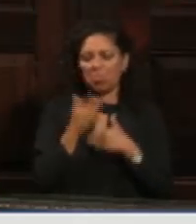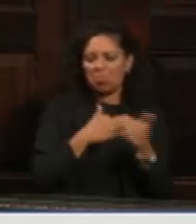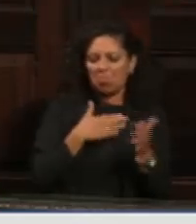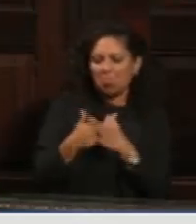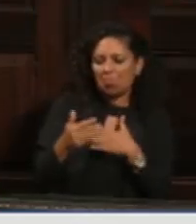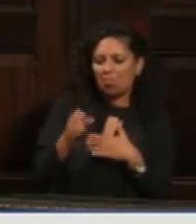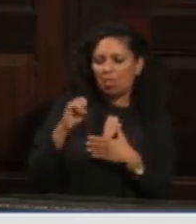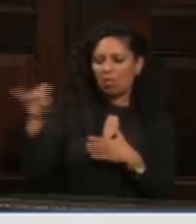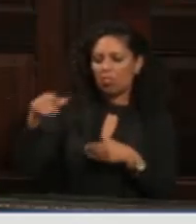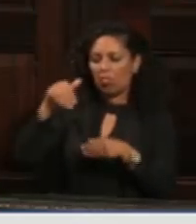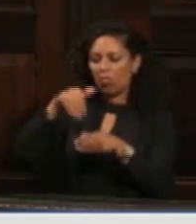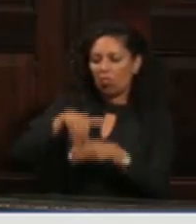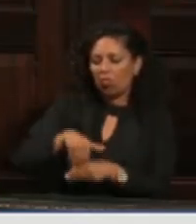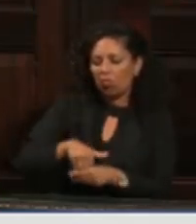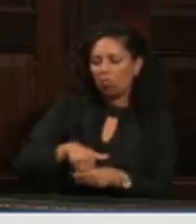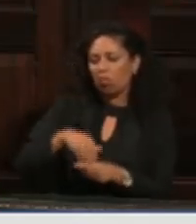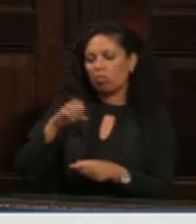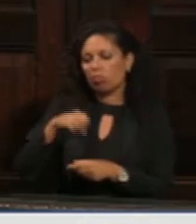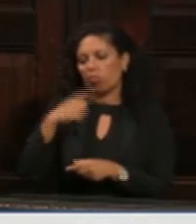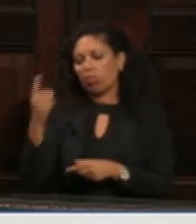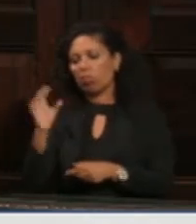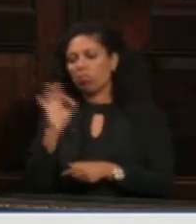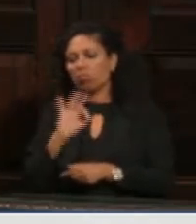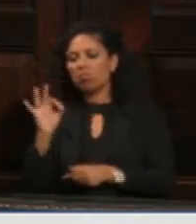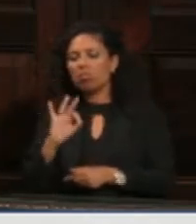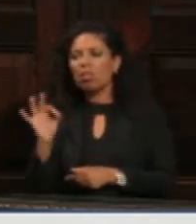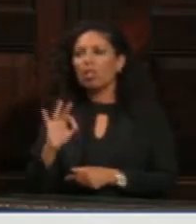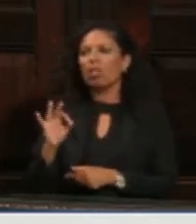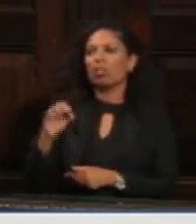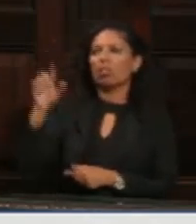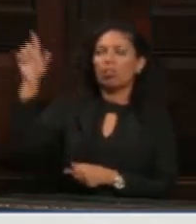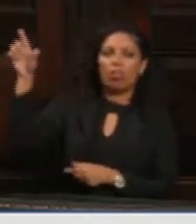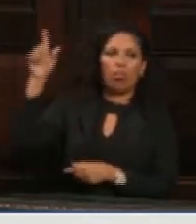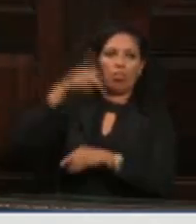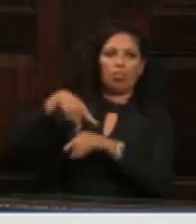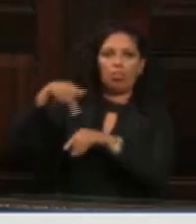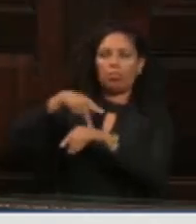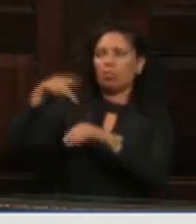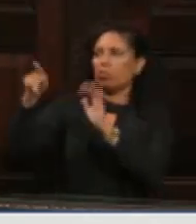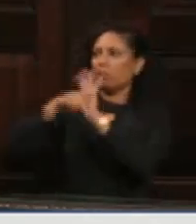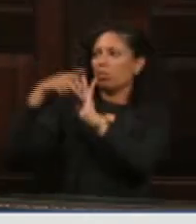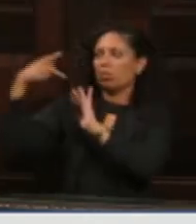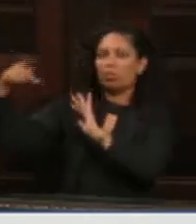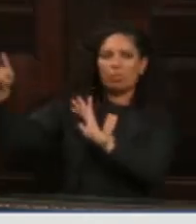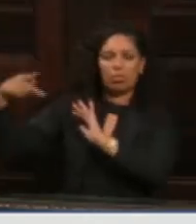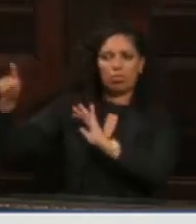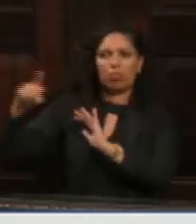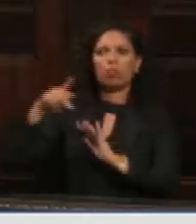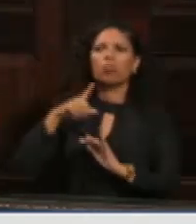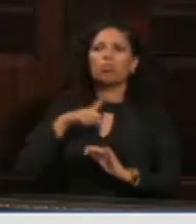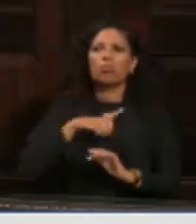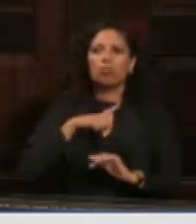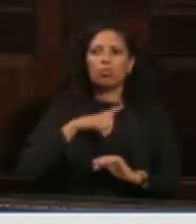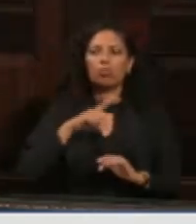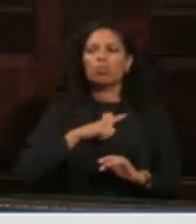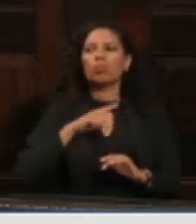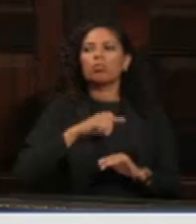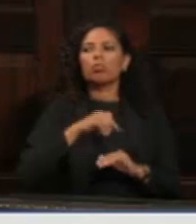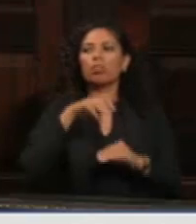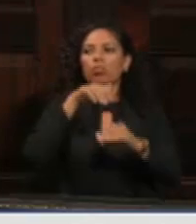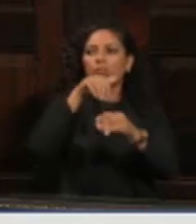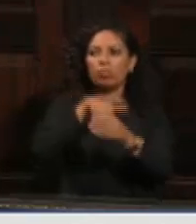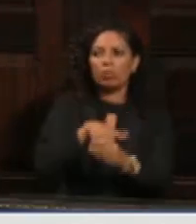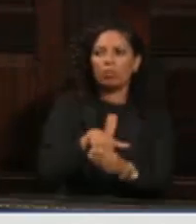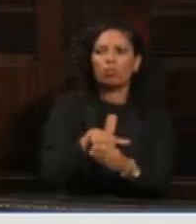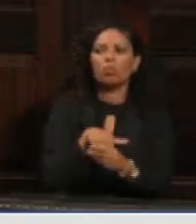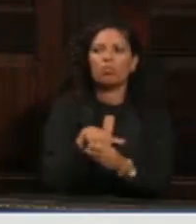o povo venezuelano nas últimas eleições naquele país. Houve um processo eleitoral que, inclusive,